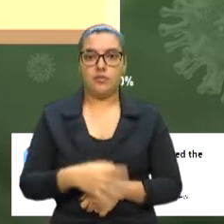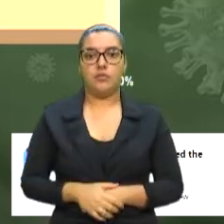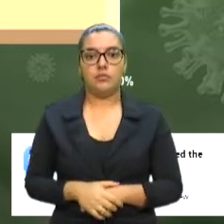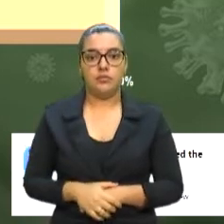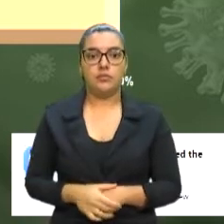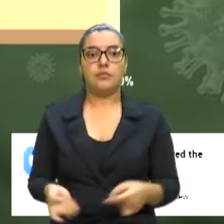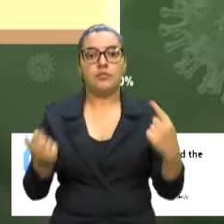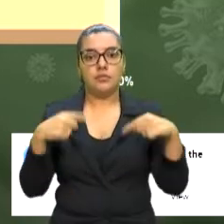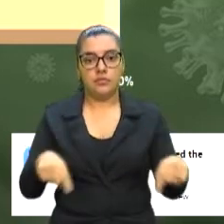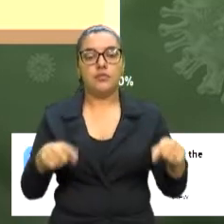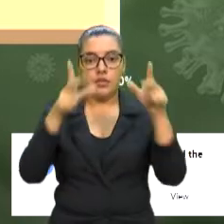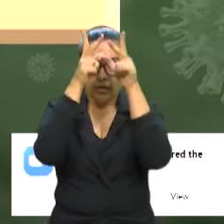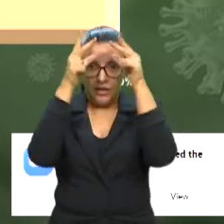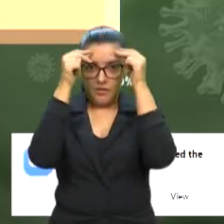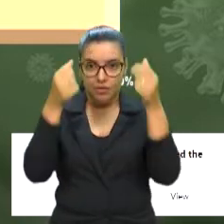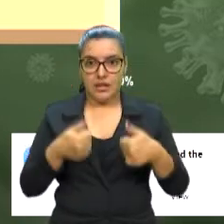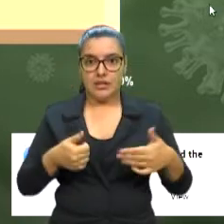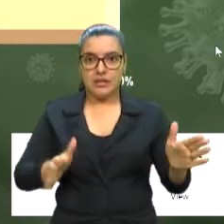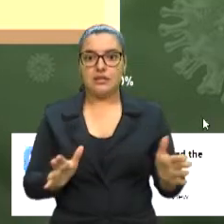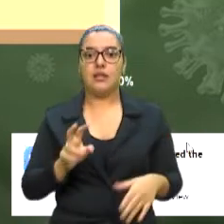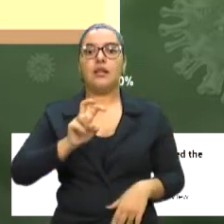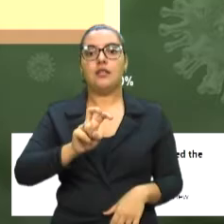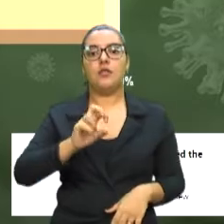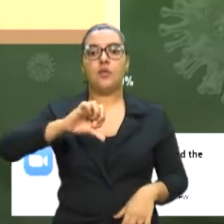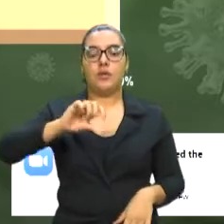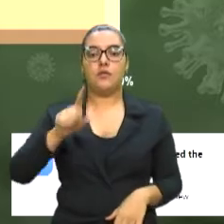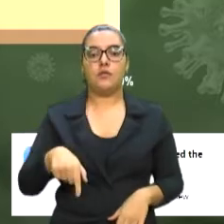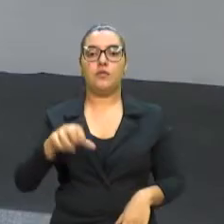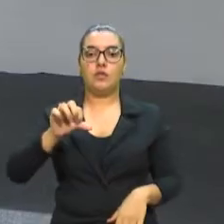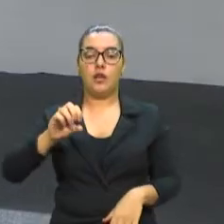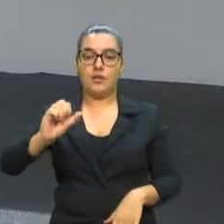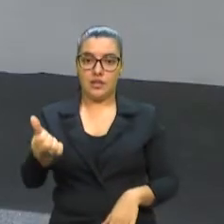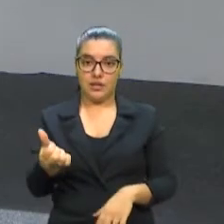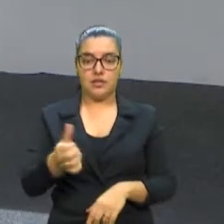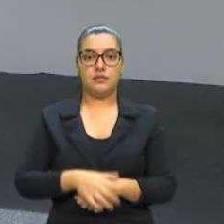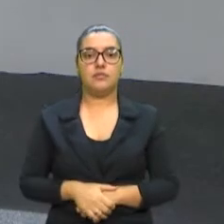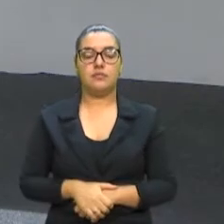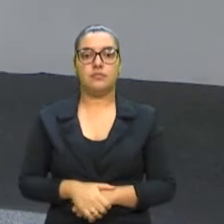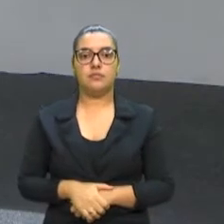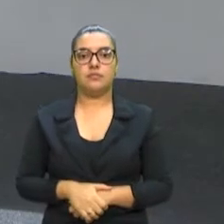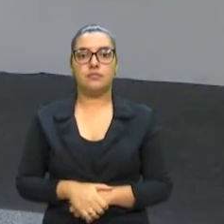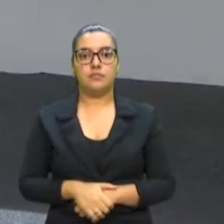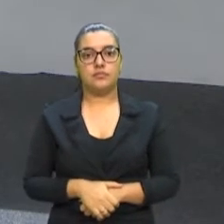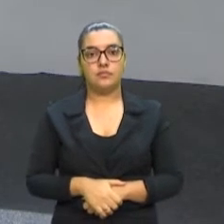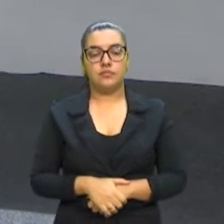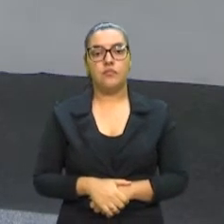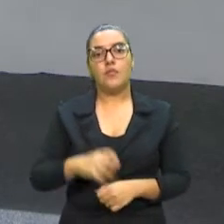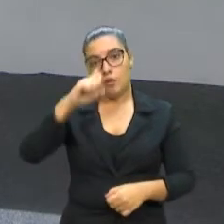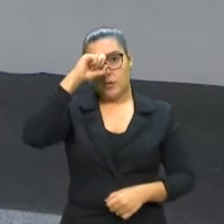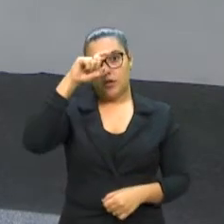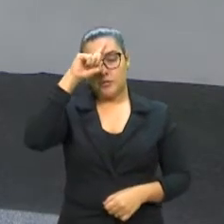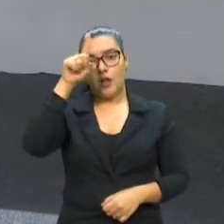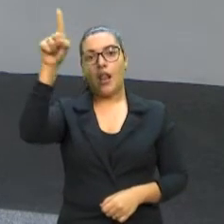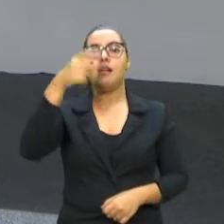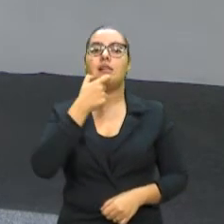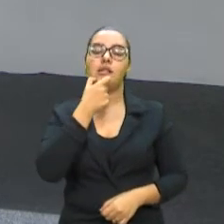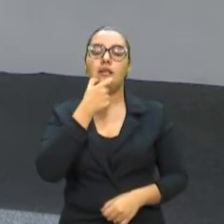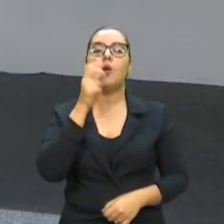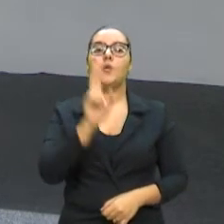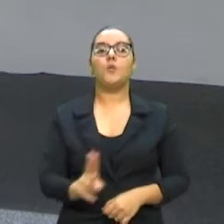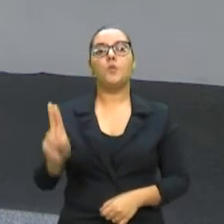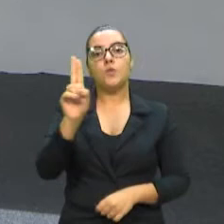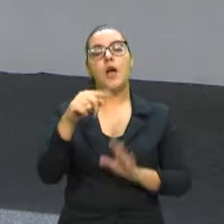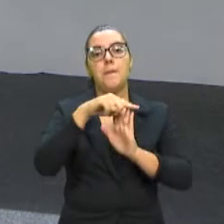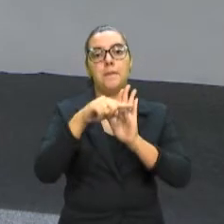78,64% e nas enfermarias, 59%. E o Hospital de Messejana tem utilizado o programa